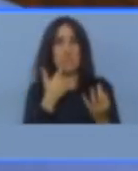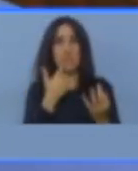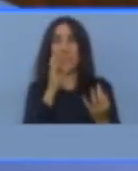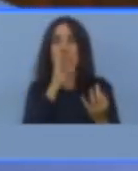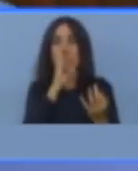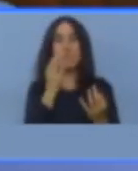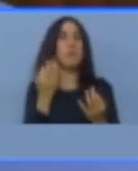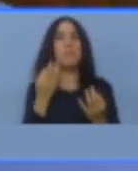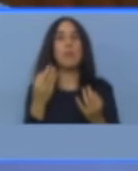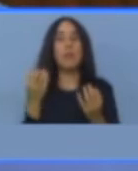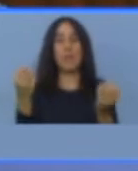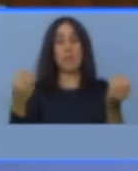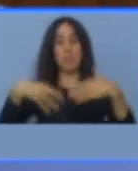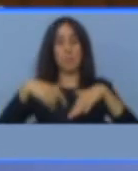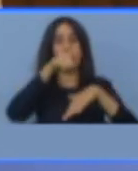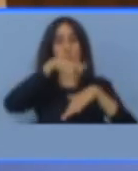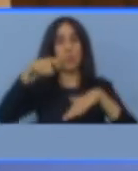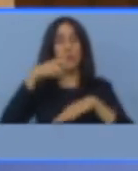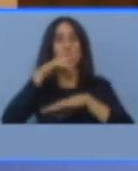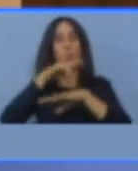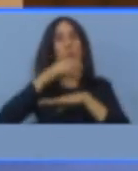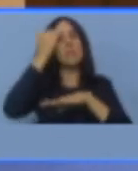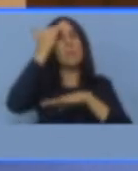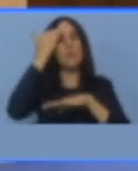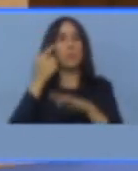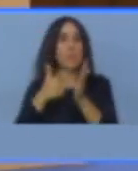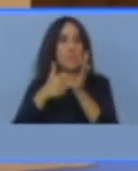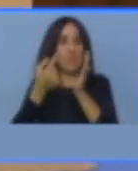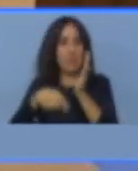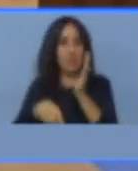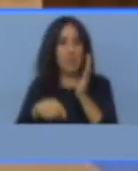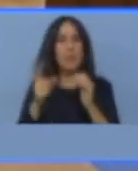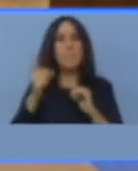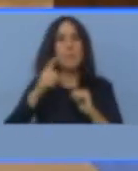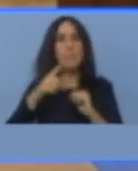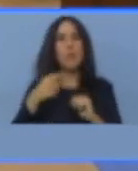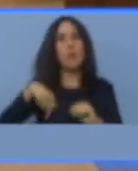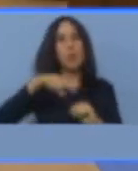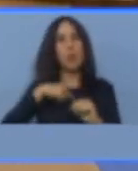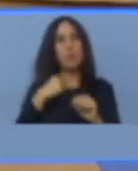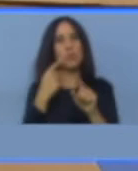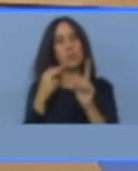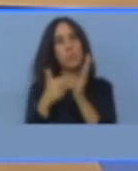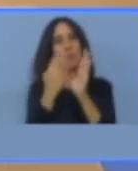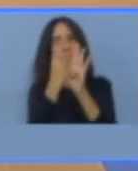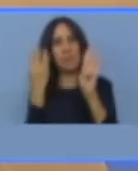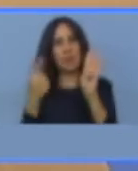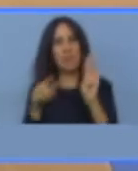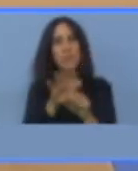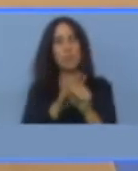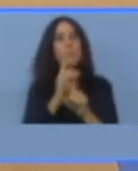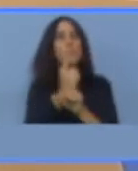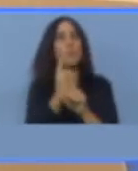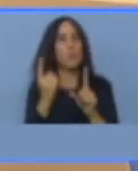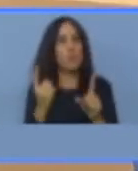eles nos encaminham para pessoas com doença mental, é porque têm necessidade de as encaminhar. E muitas vezes nós temos a lista de espera para essas situações. Porquê?